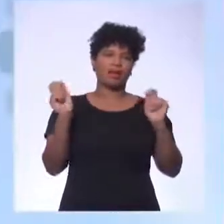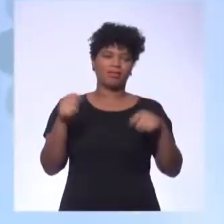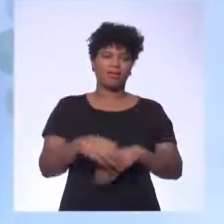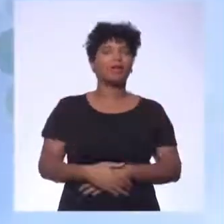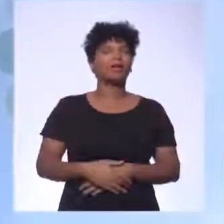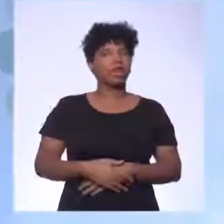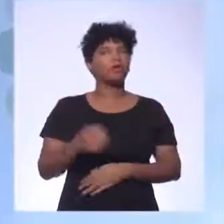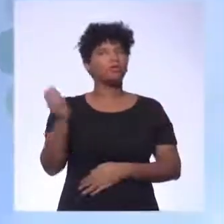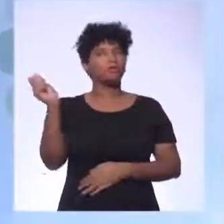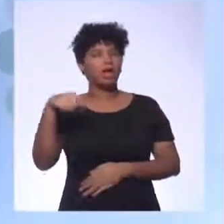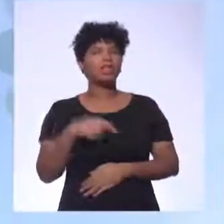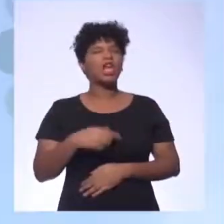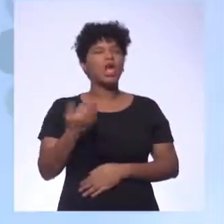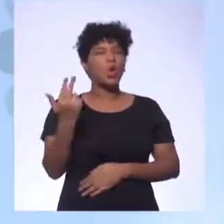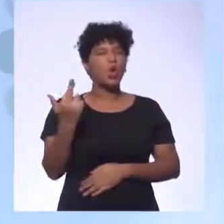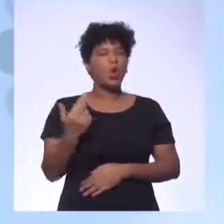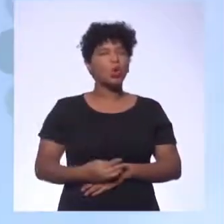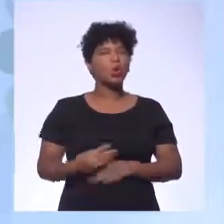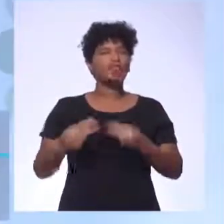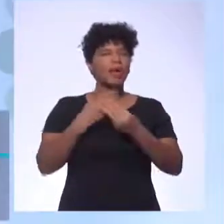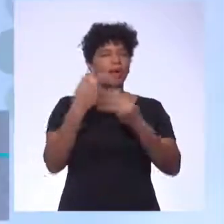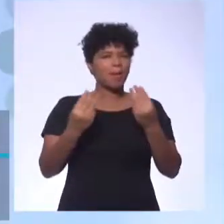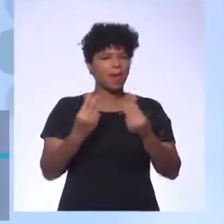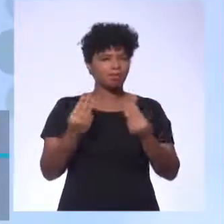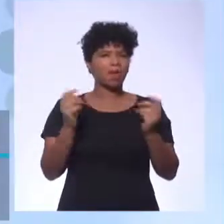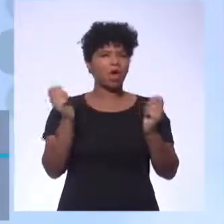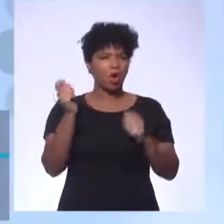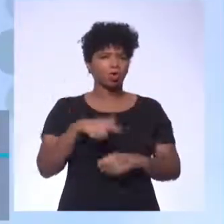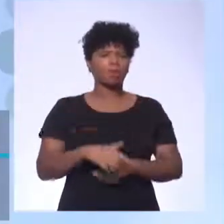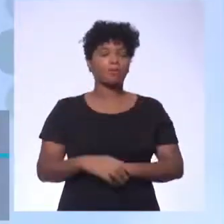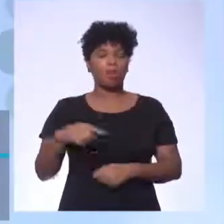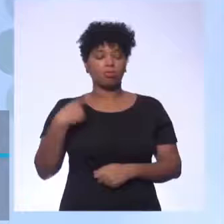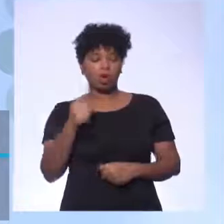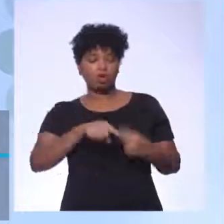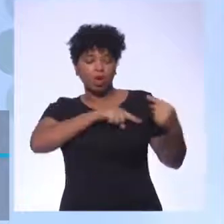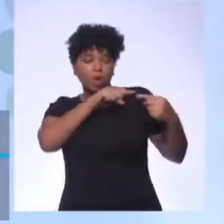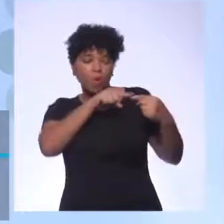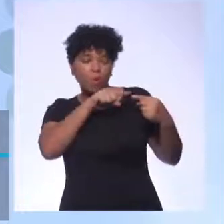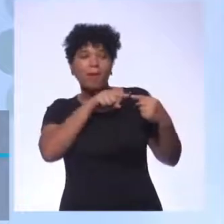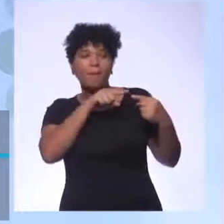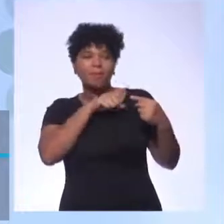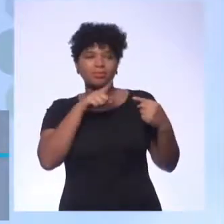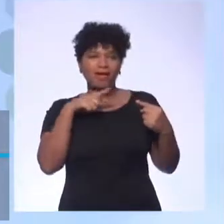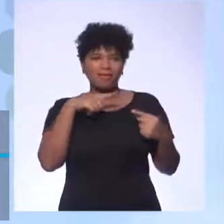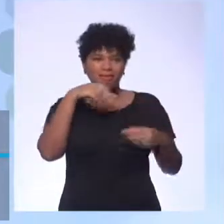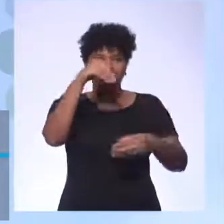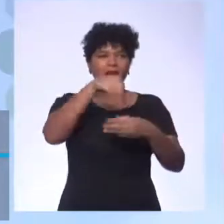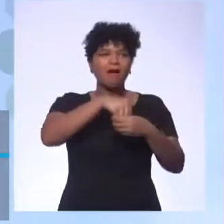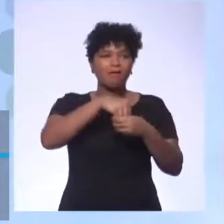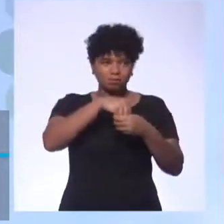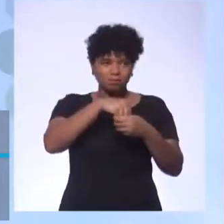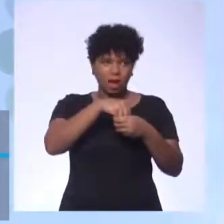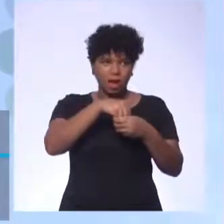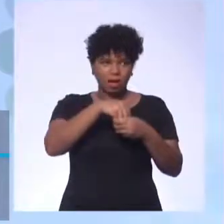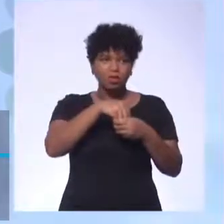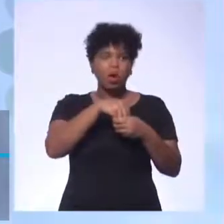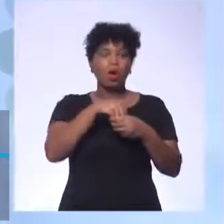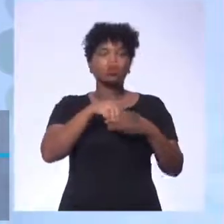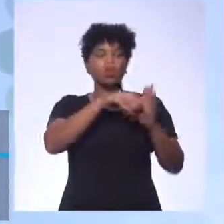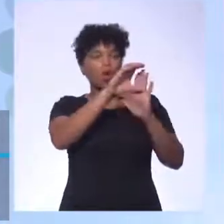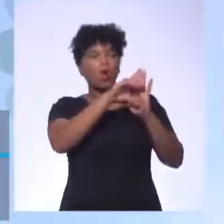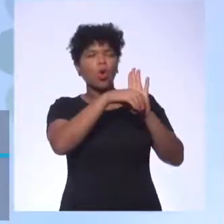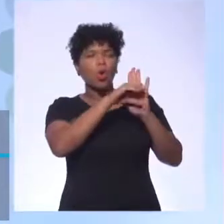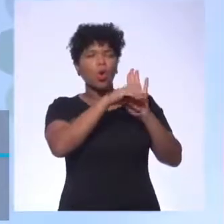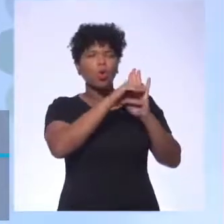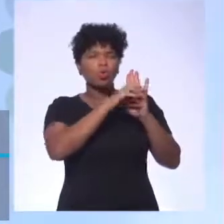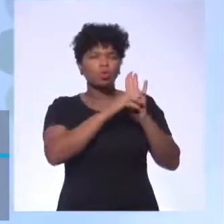bom? É lógico que a proposta que aparece aí no objetivo, é bom a gente já ir montando,